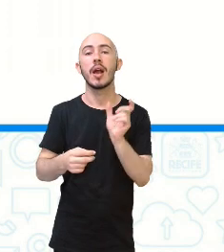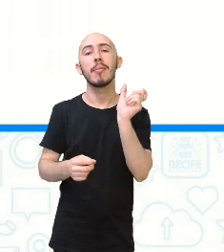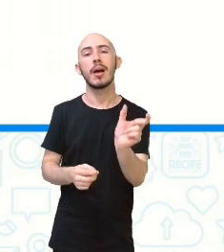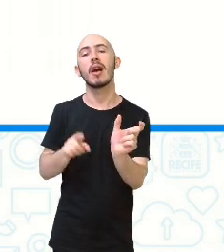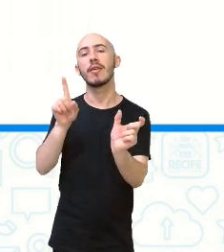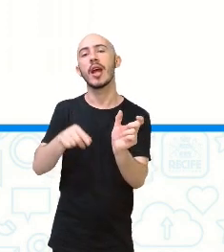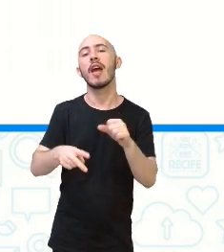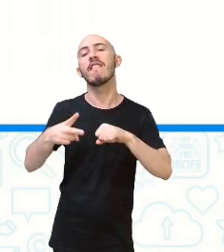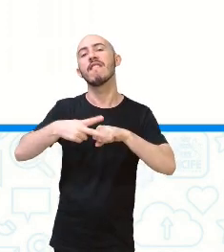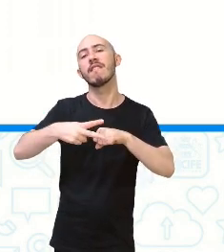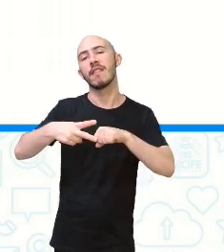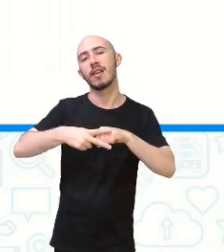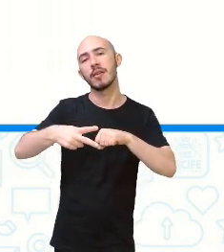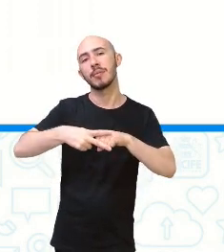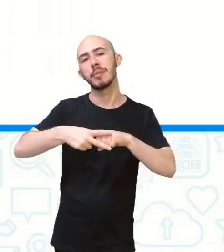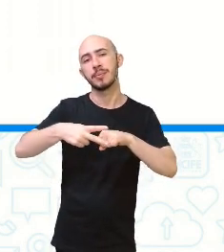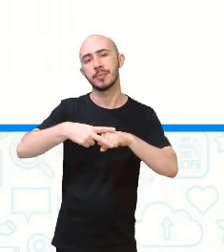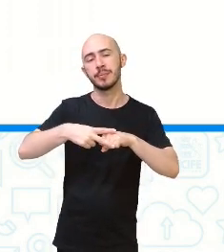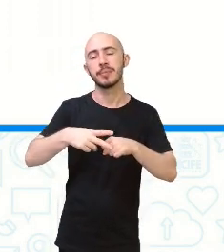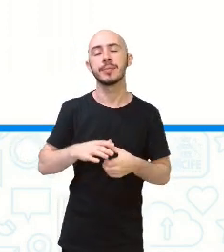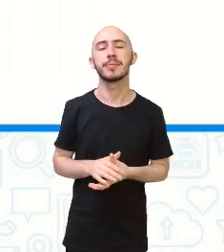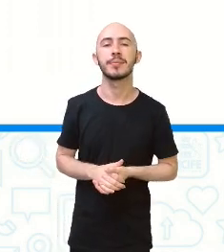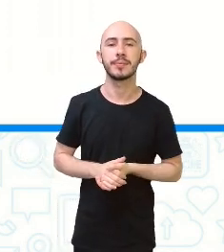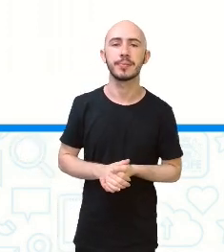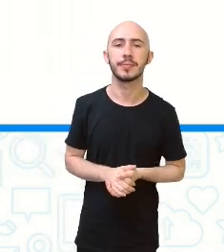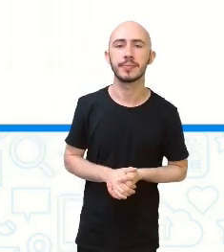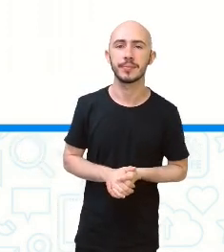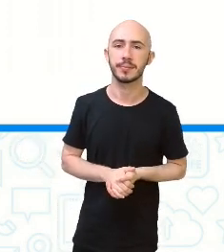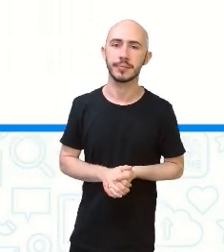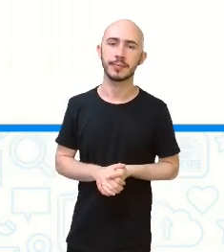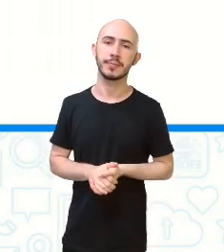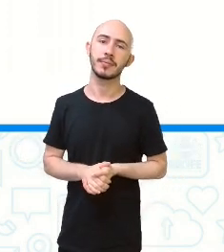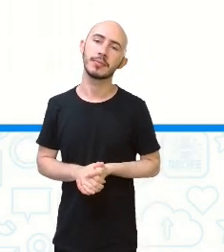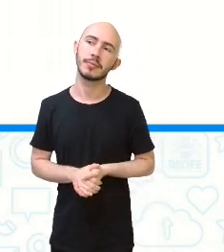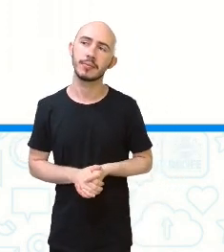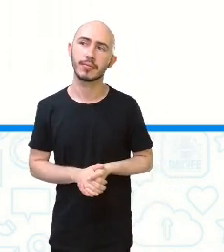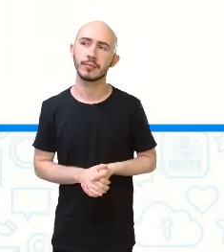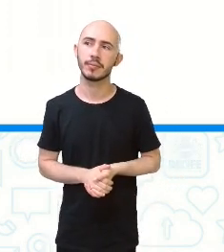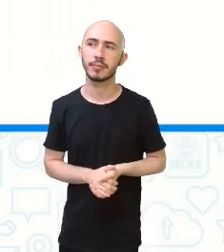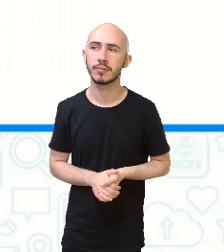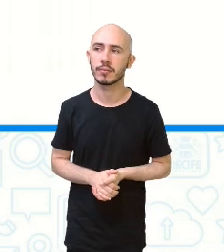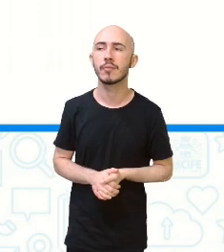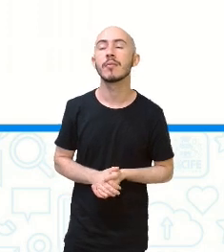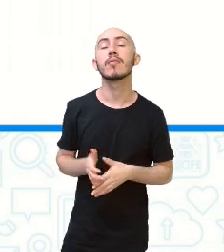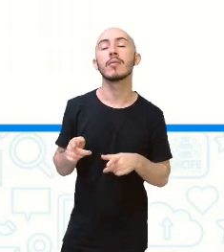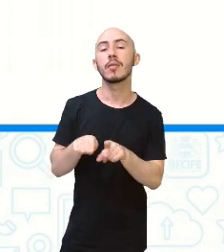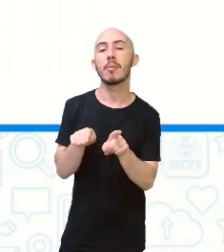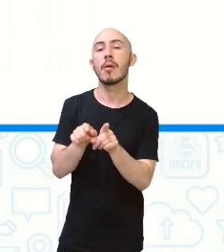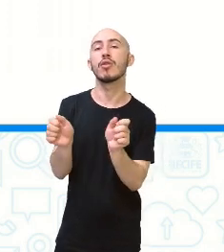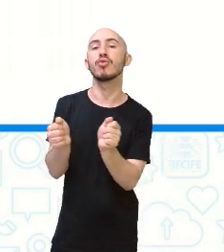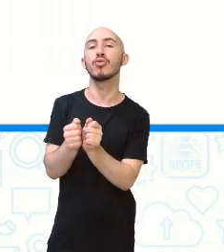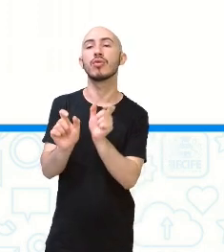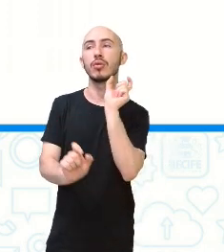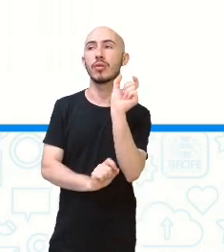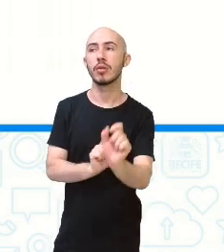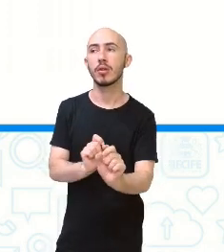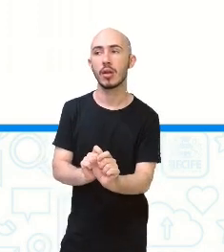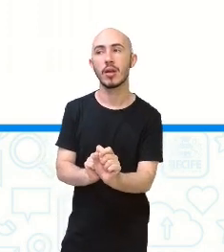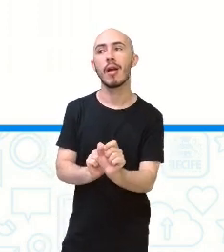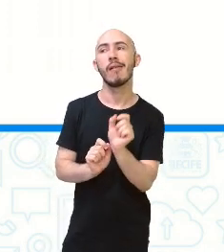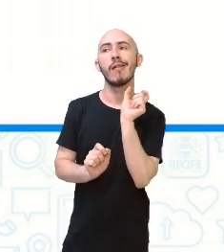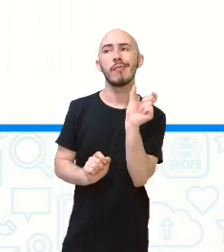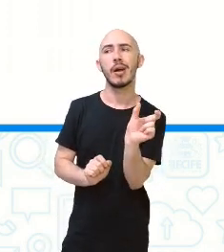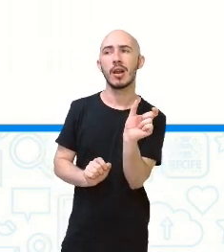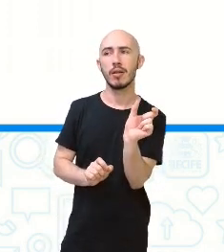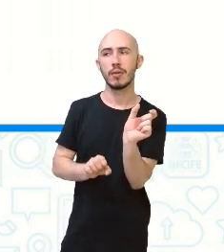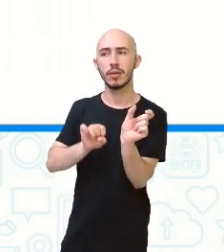verbo, certo? É um verbo. Essa palavrinha outra que tem do outro lado, int,